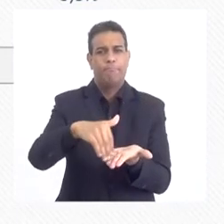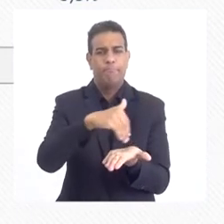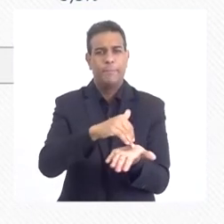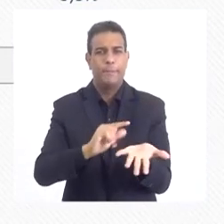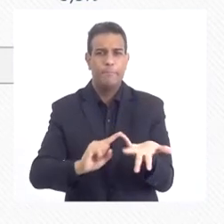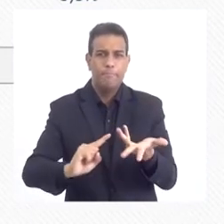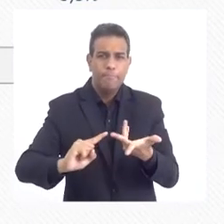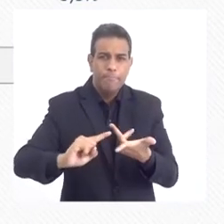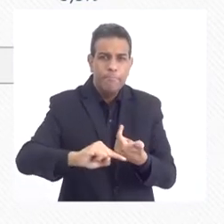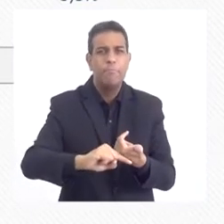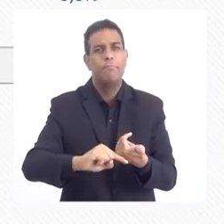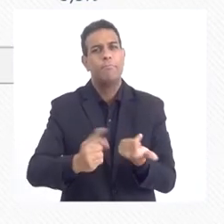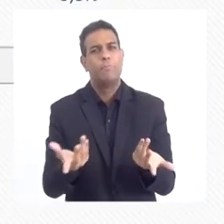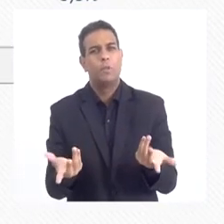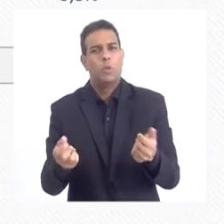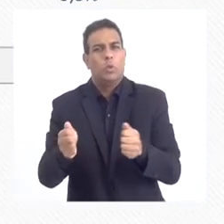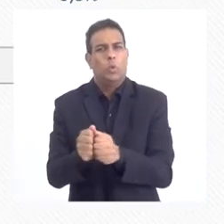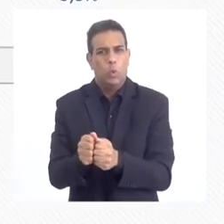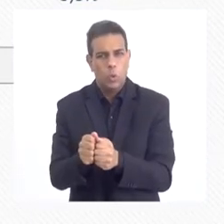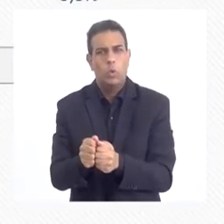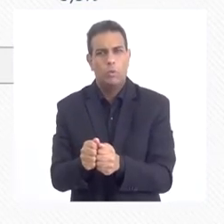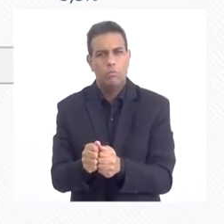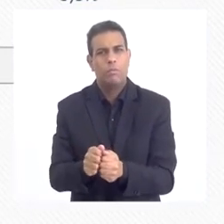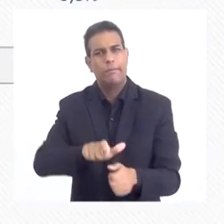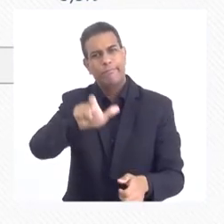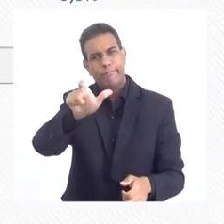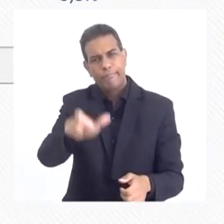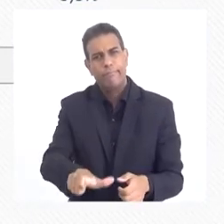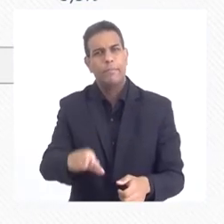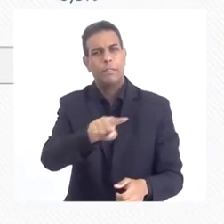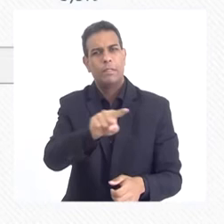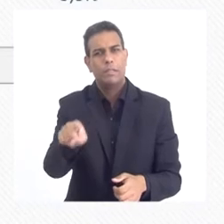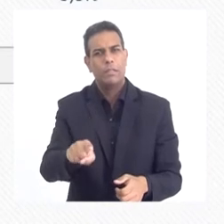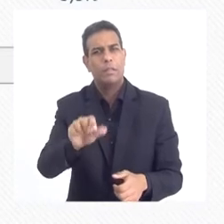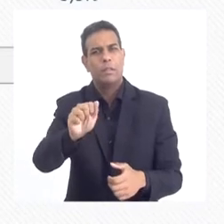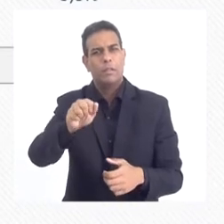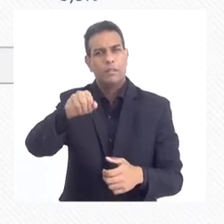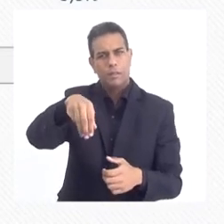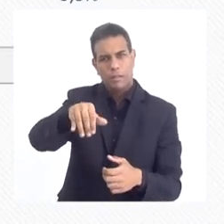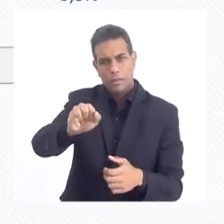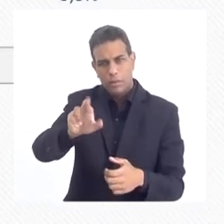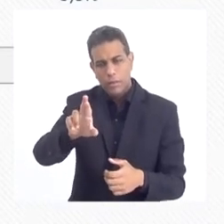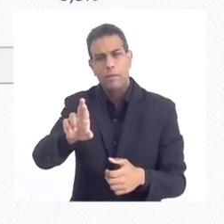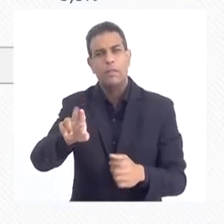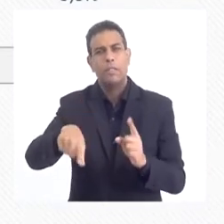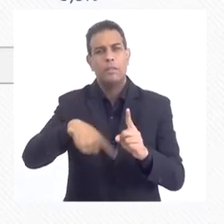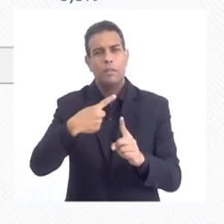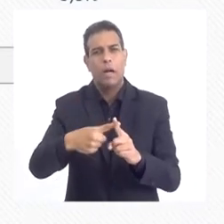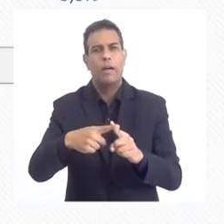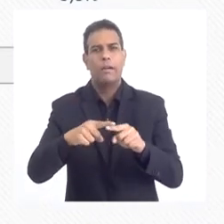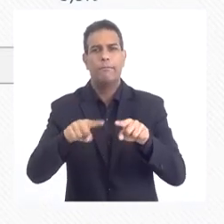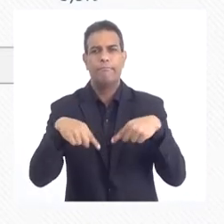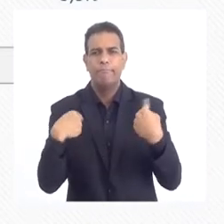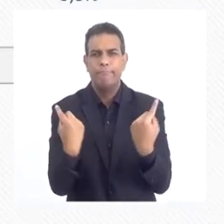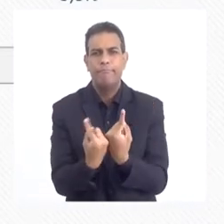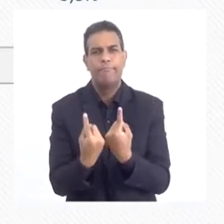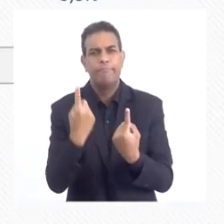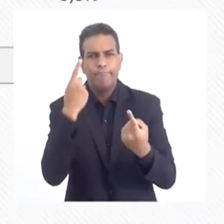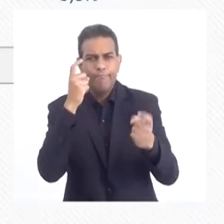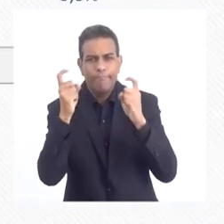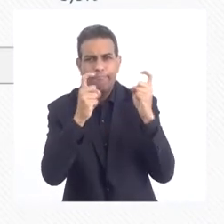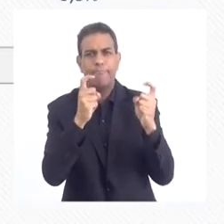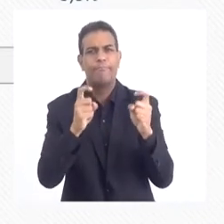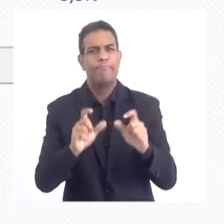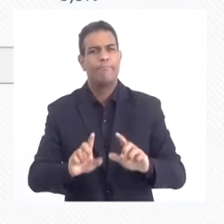especial ao meu querido amigo Zamit e ao Montes, que participam aqui conosco. Então, a gente tem um